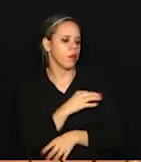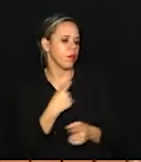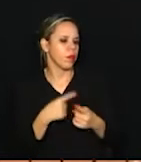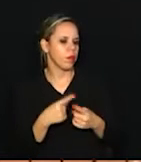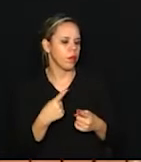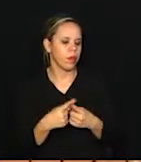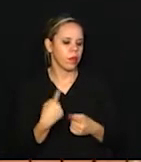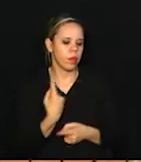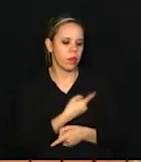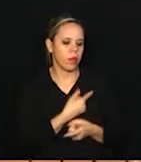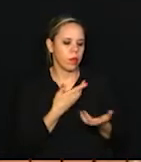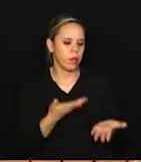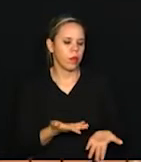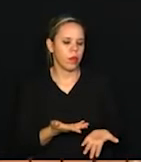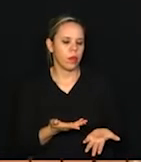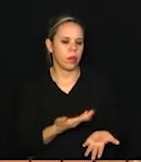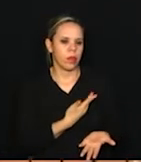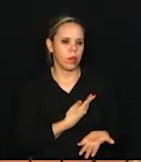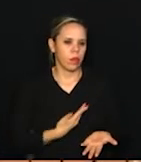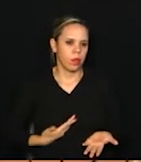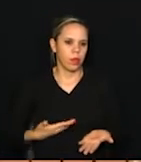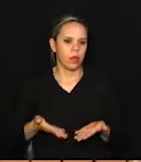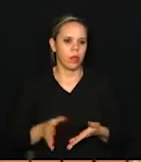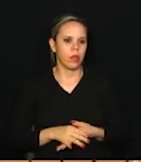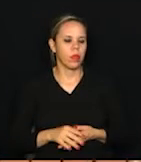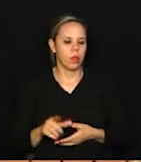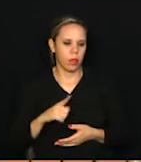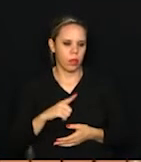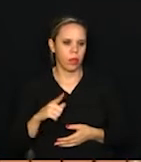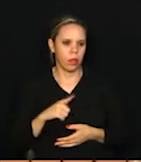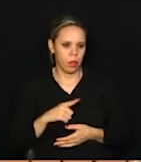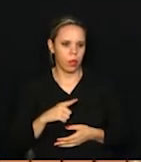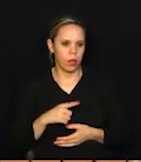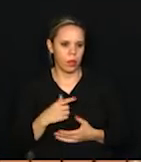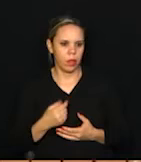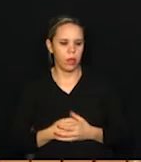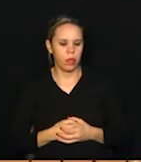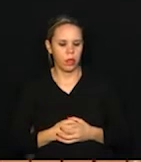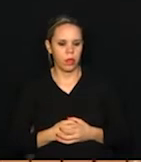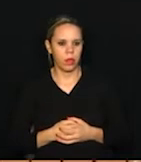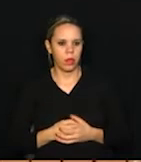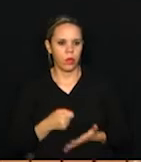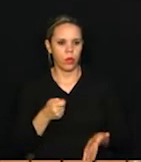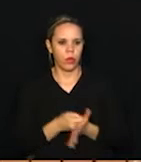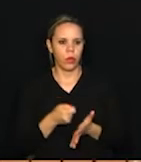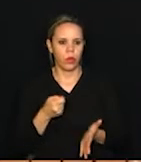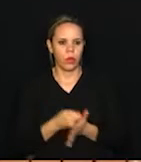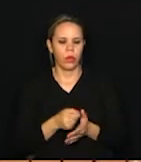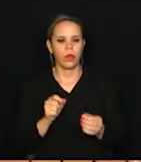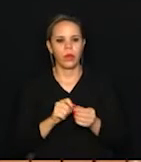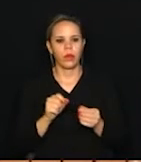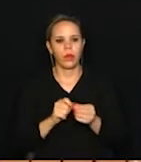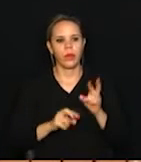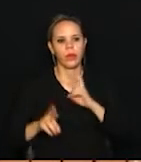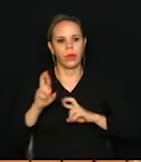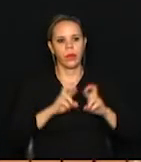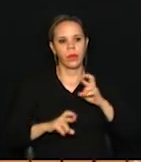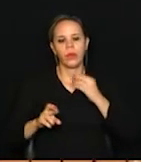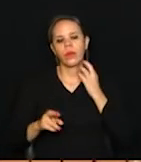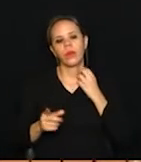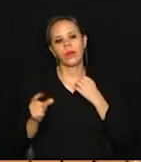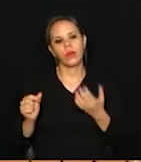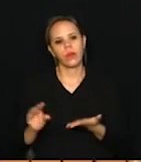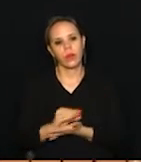nós, como poder legislativo, temos a prerrogativa e também a obrigação de fazer a fiscalização dos